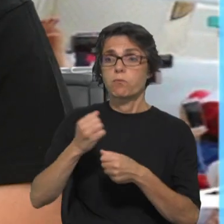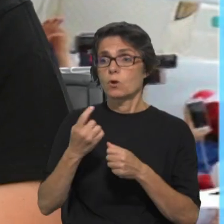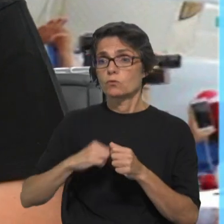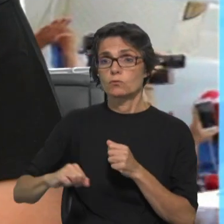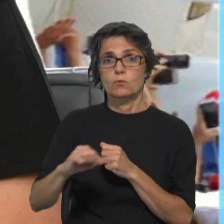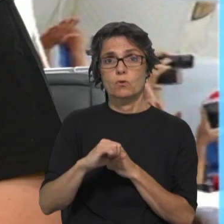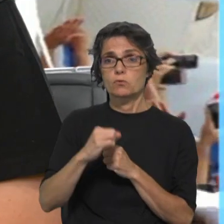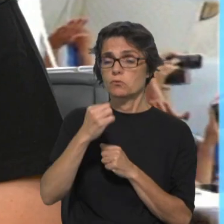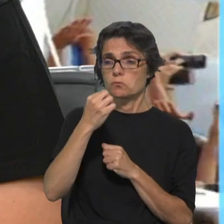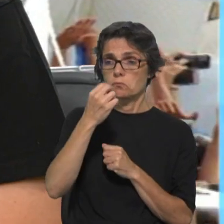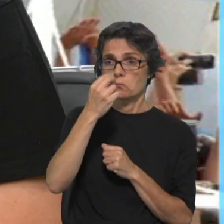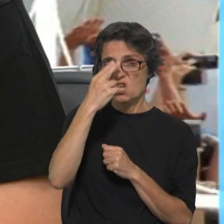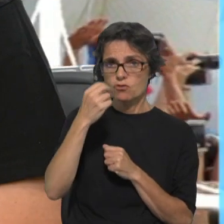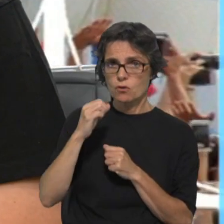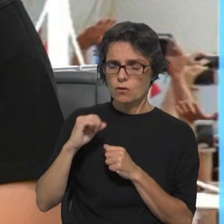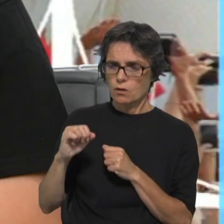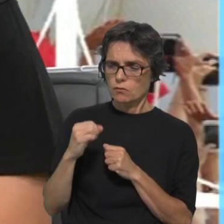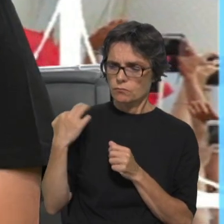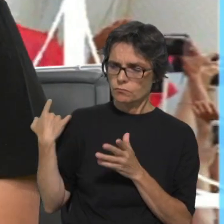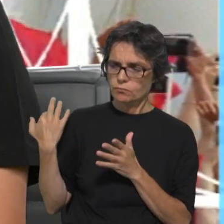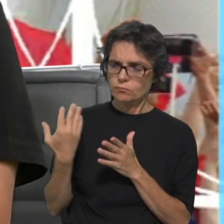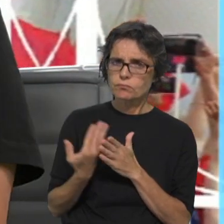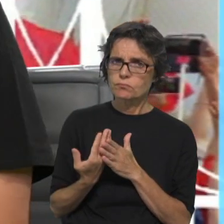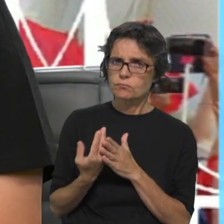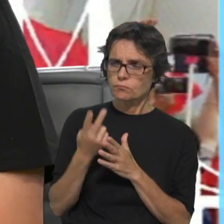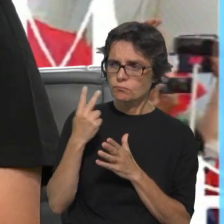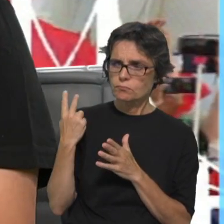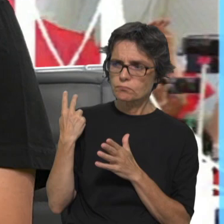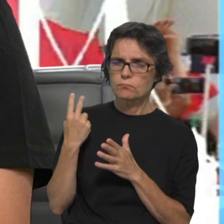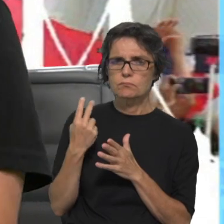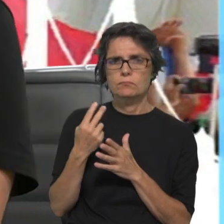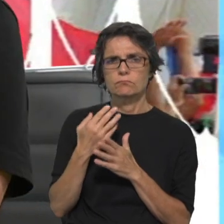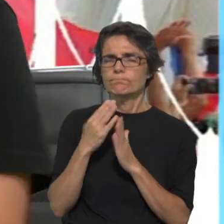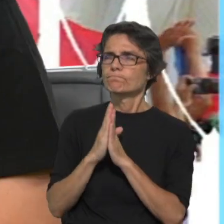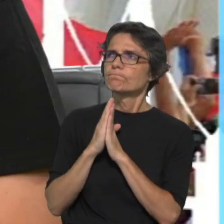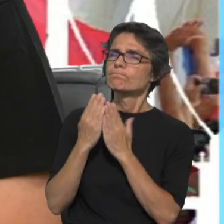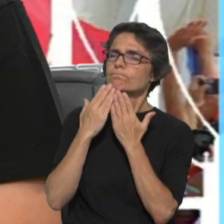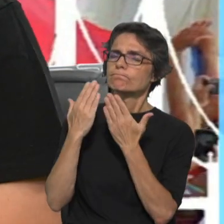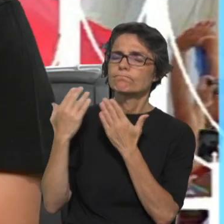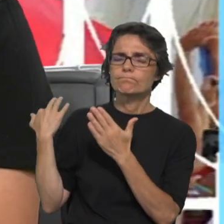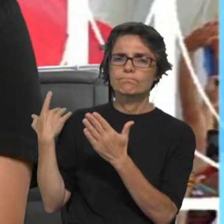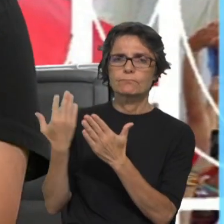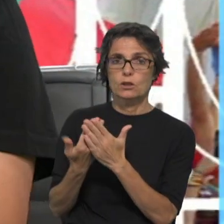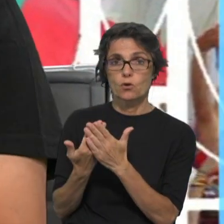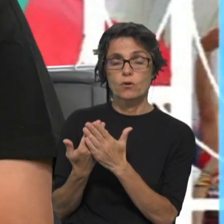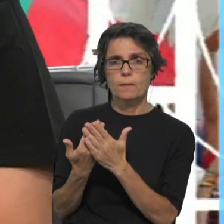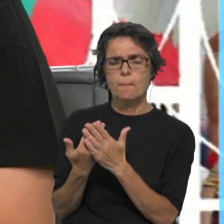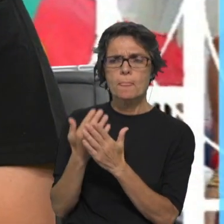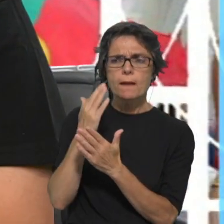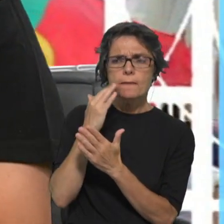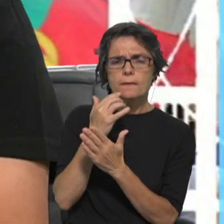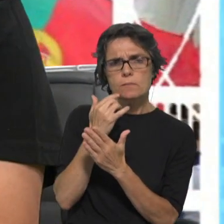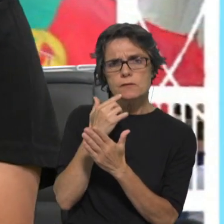a nossa história, dar graças por aquilo que foi bom neste caminho, se calhar